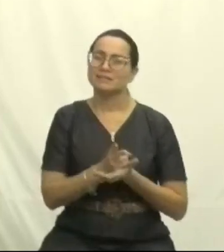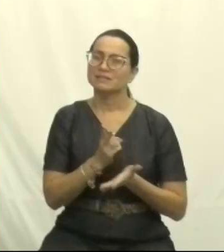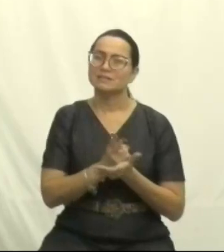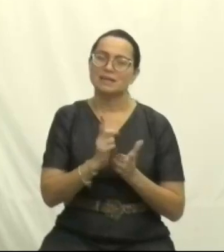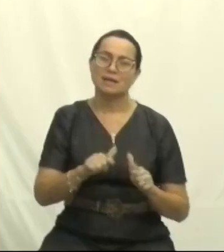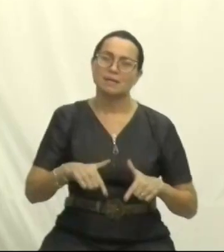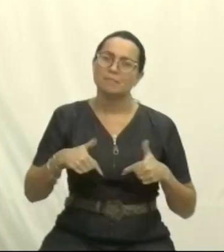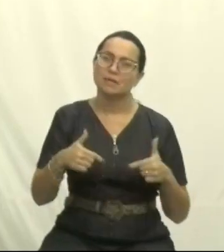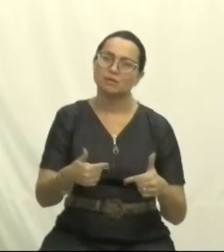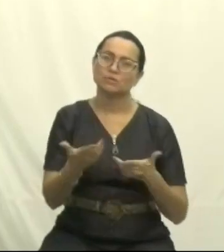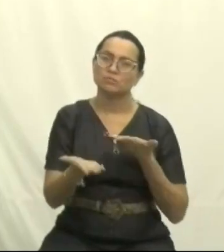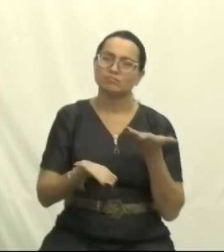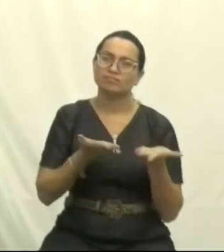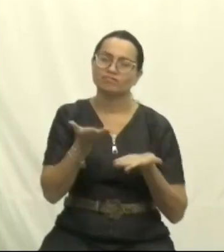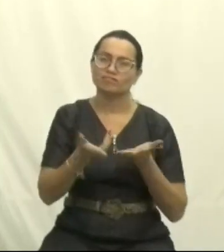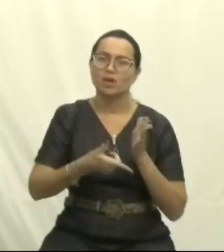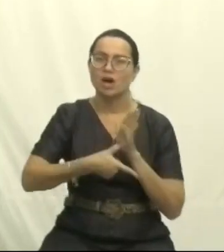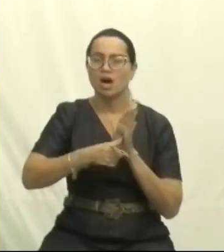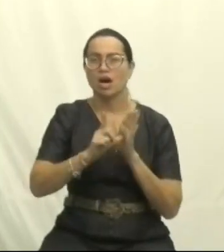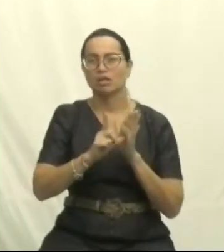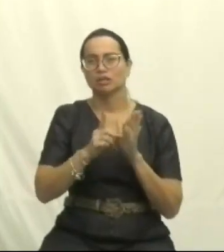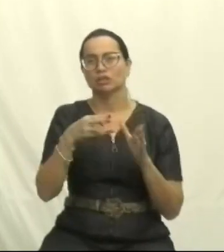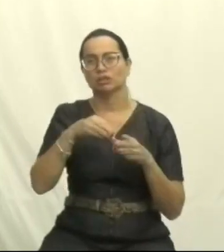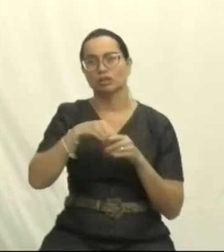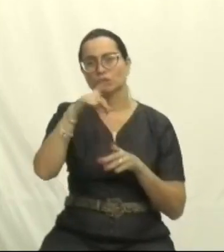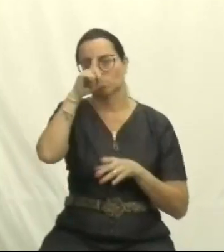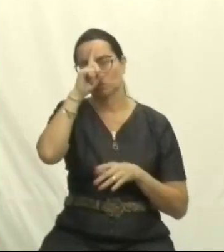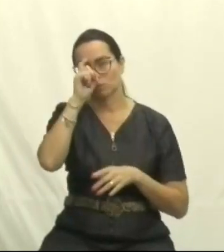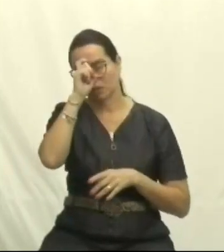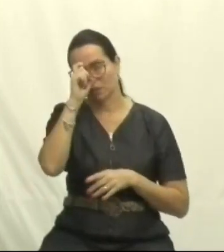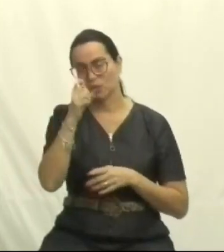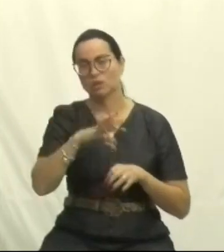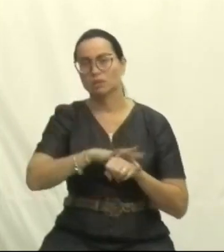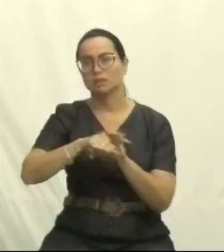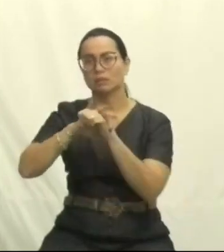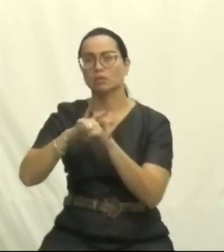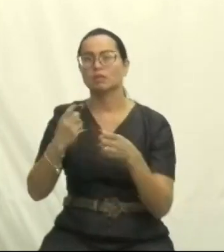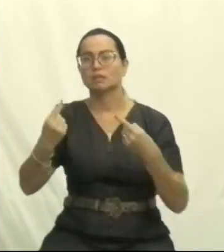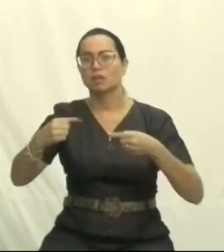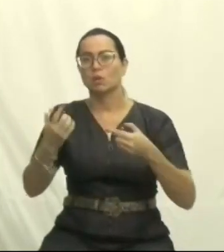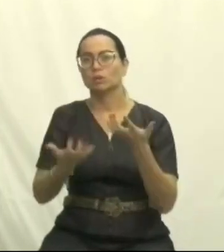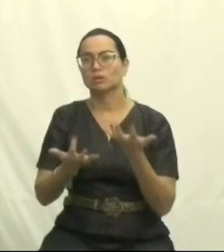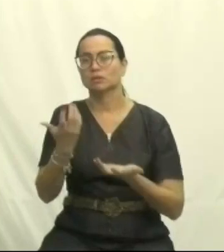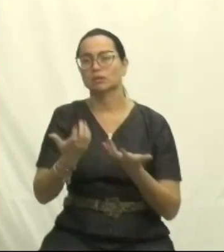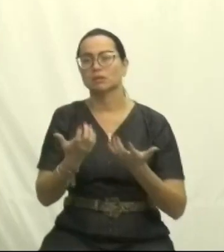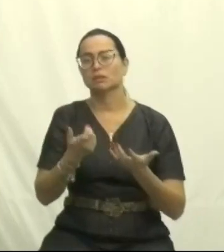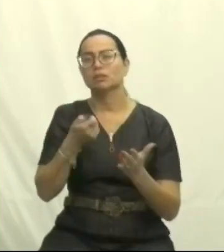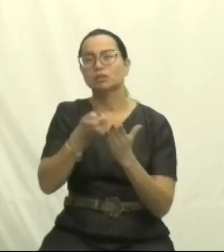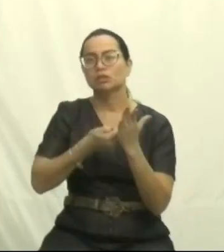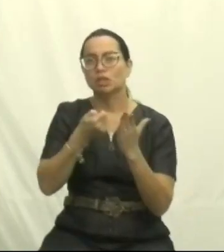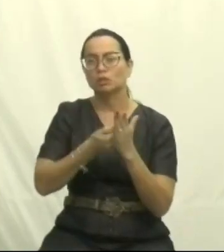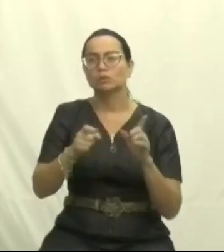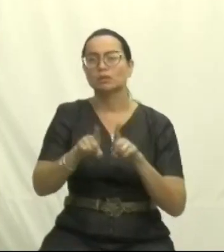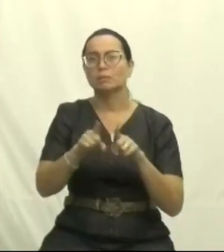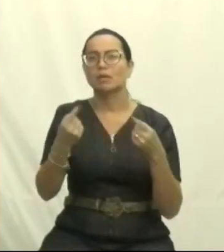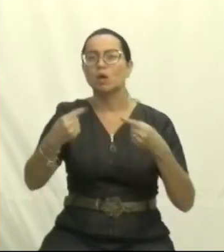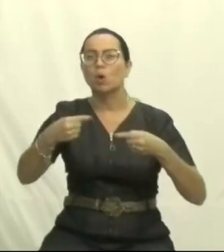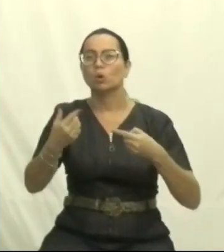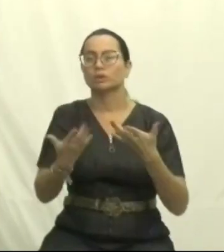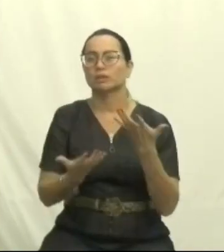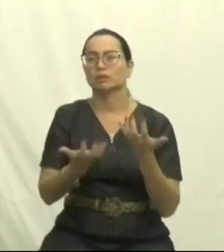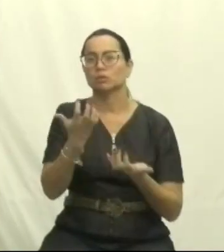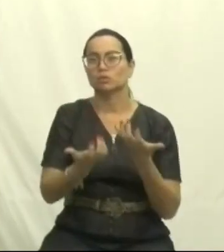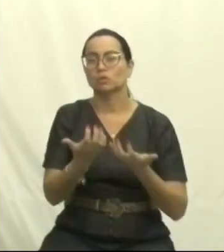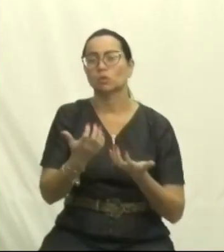no atendimento pré-hospitalar, na segurança contra incêndio, no combate ao incêndio e na busca e